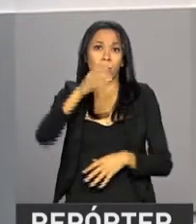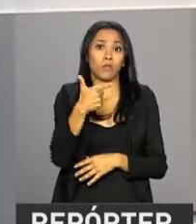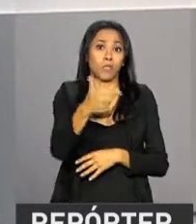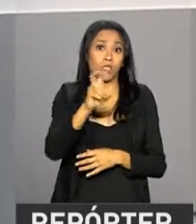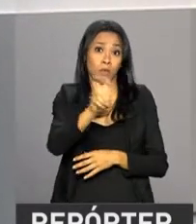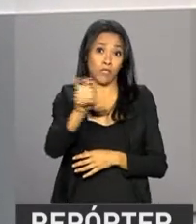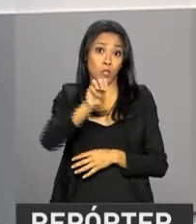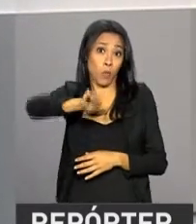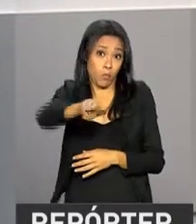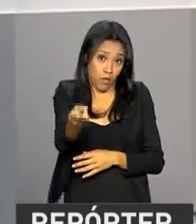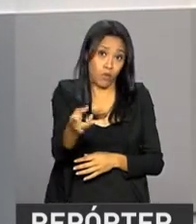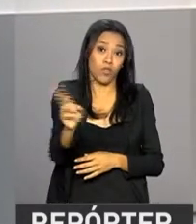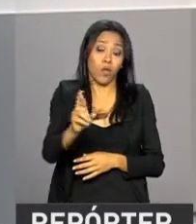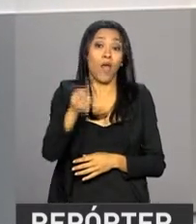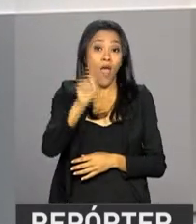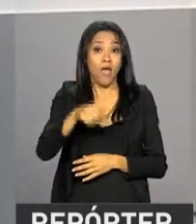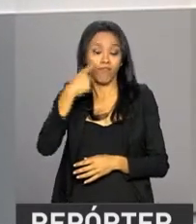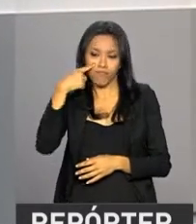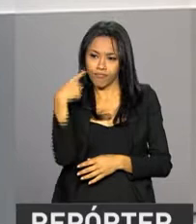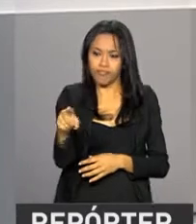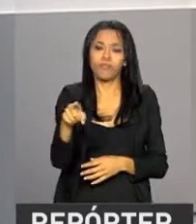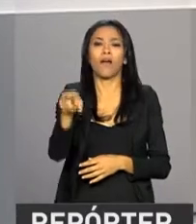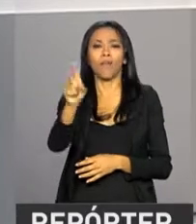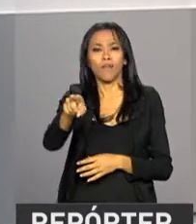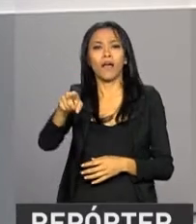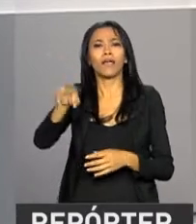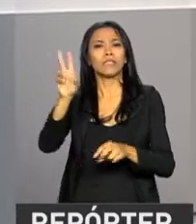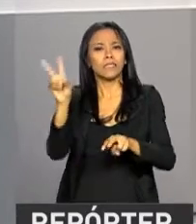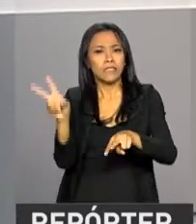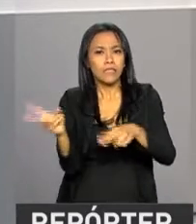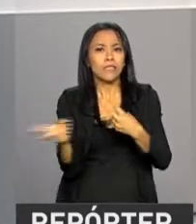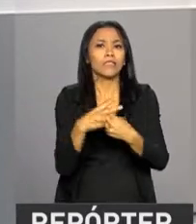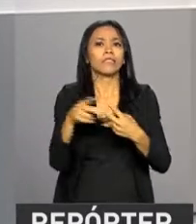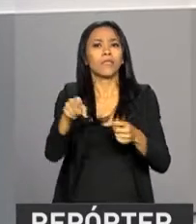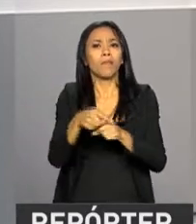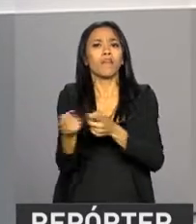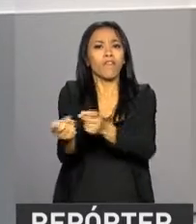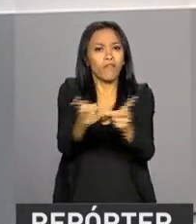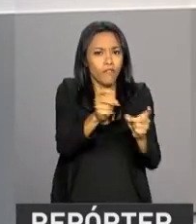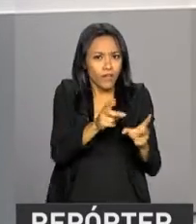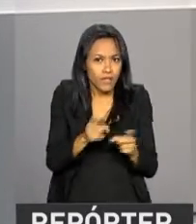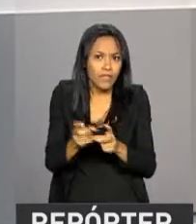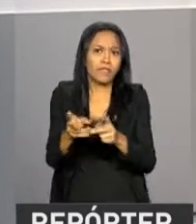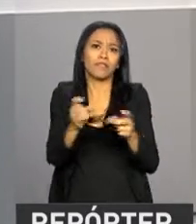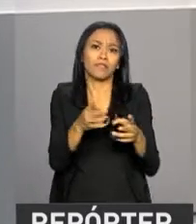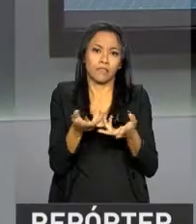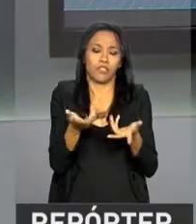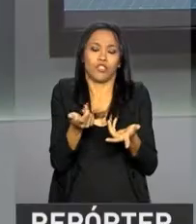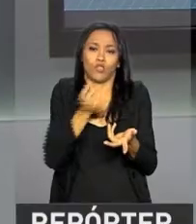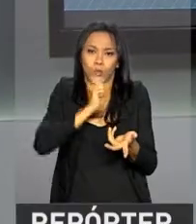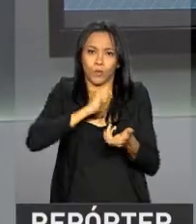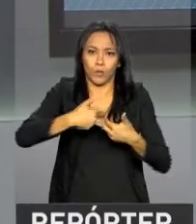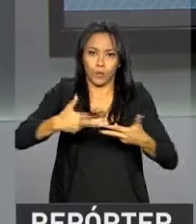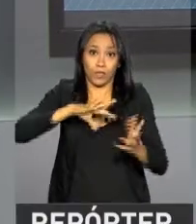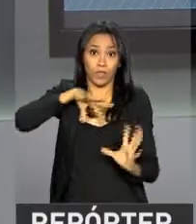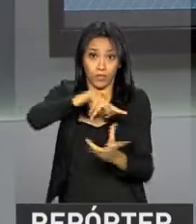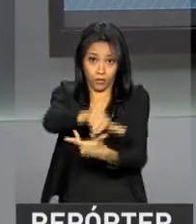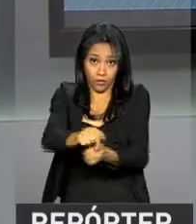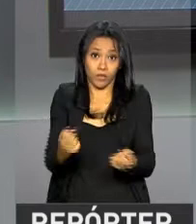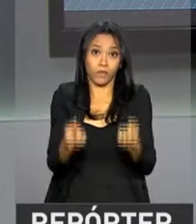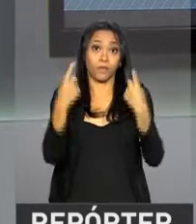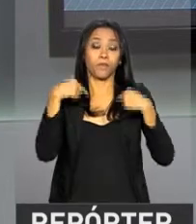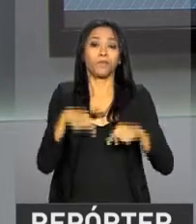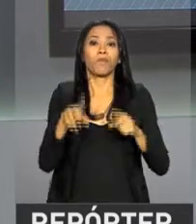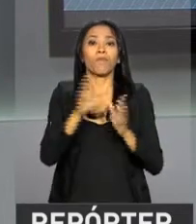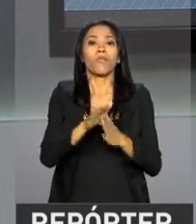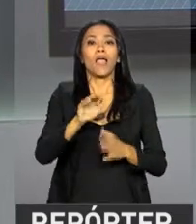acusados responderão pelos crimes de tráfico e associação ao tráfico internacional de entorpecentes ações em alta na